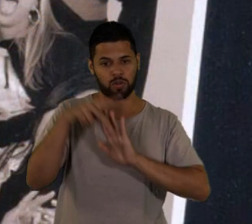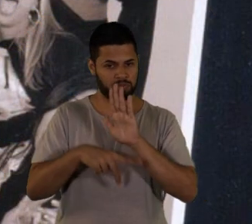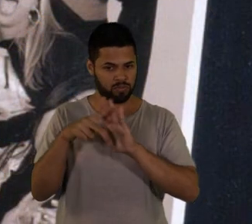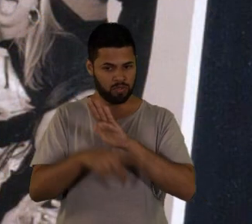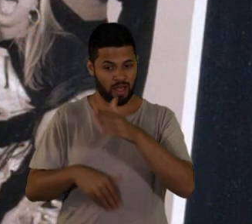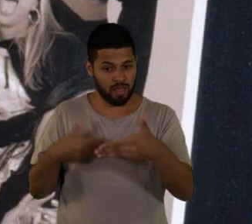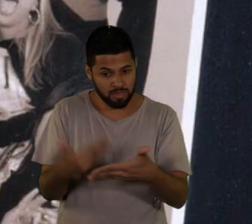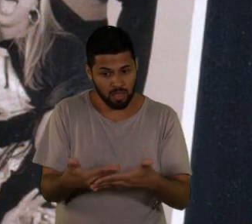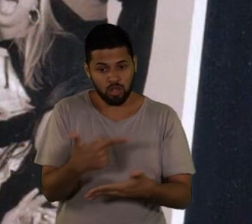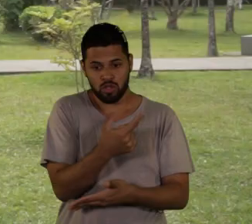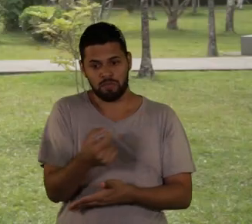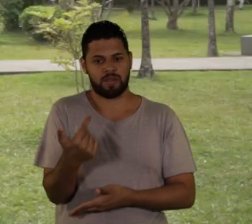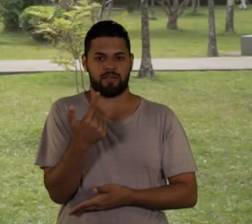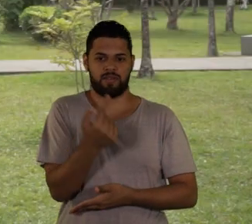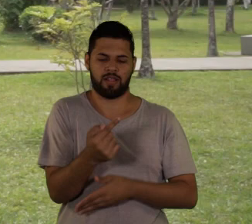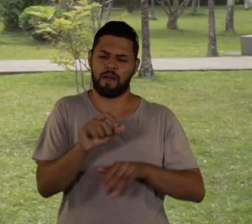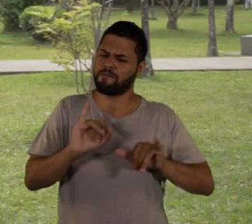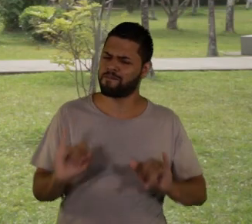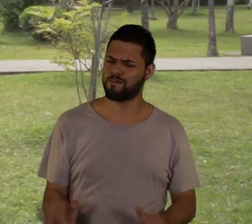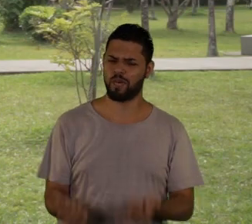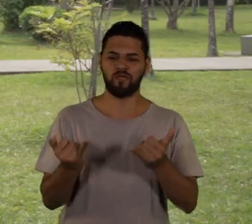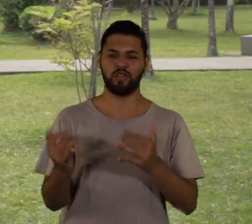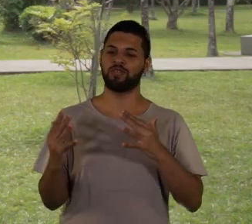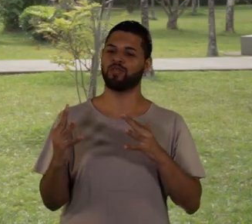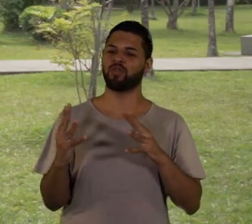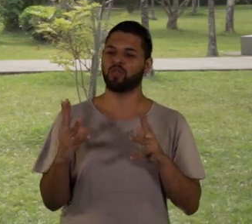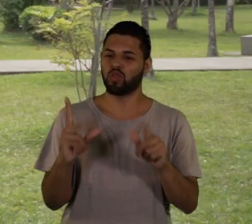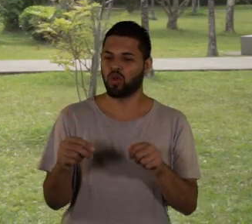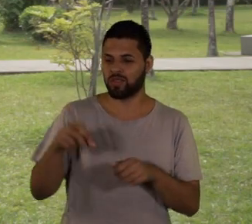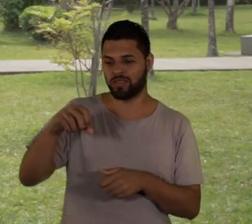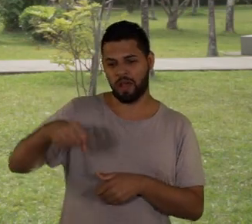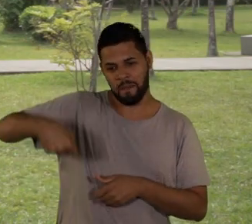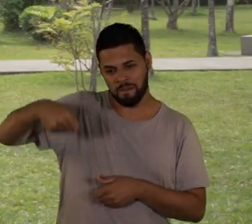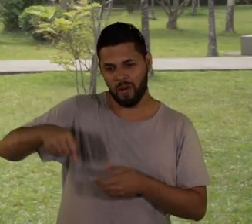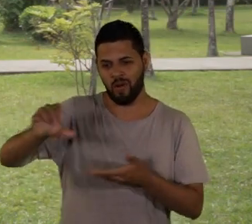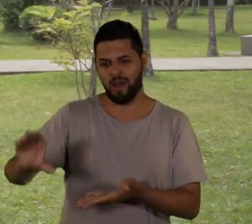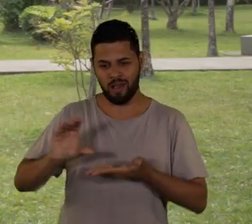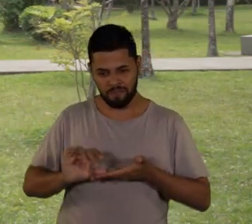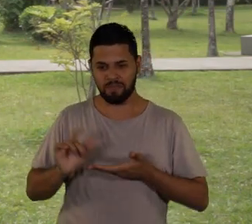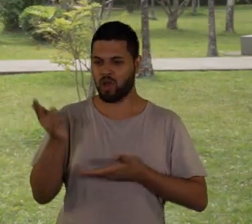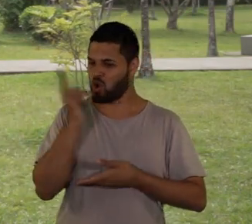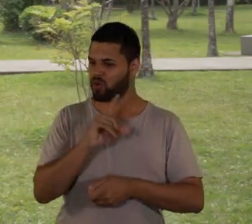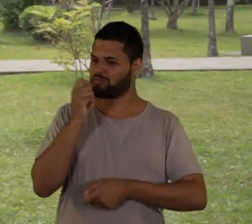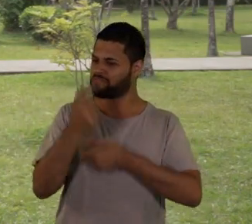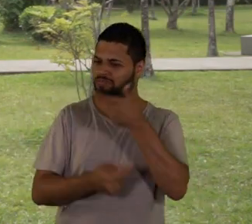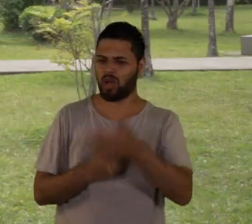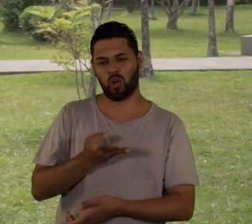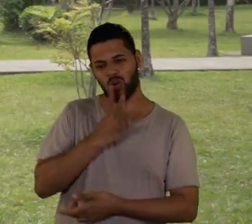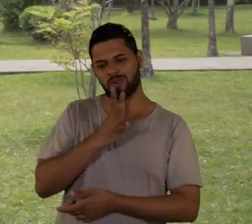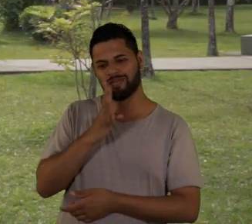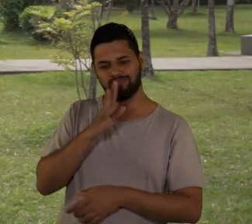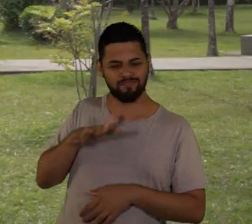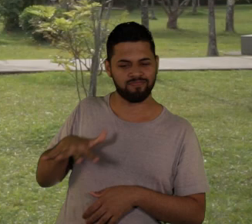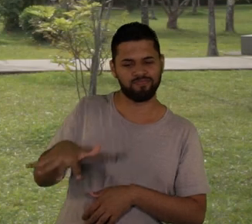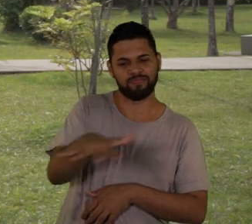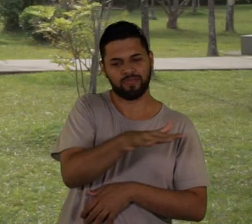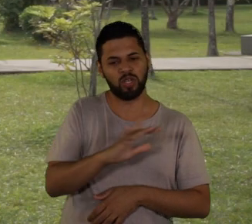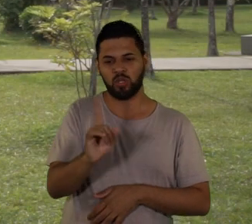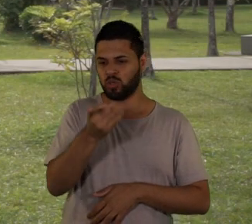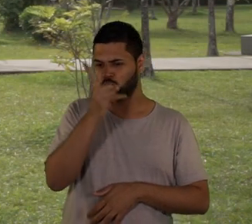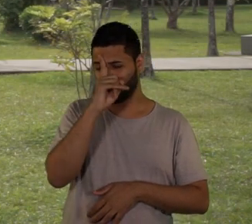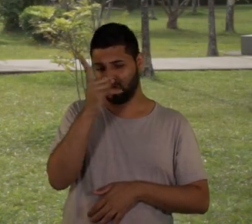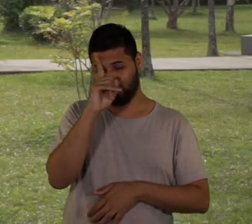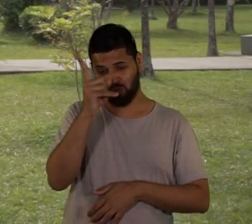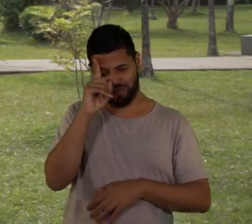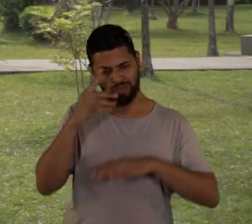2007. Aproveitei todas as bolsas que me passaram, que eu pude trabalhar, entendeu? Conheci muita coisa do meu campo. Todos os dias eu